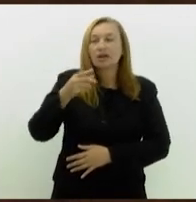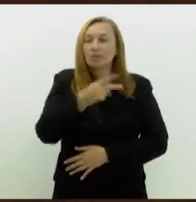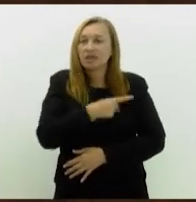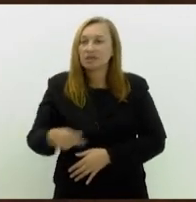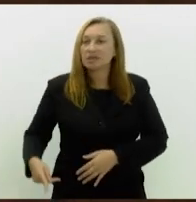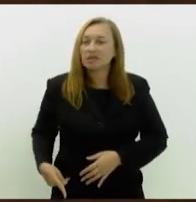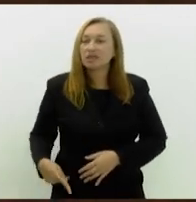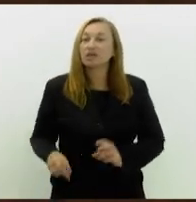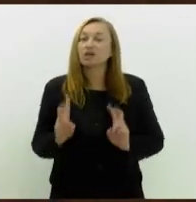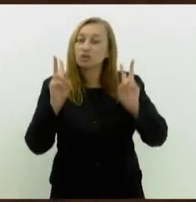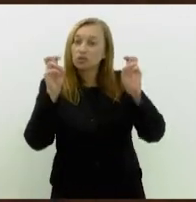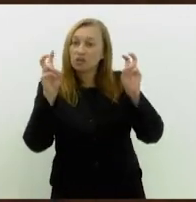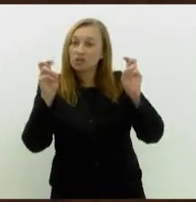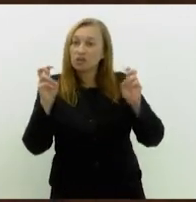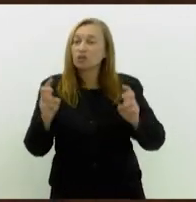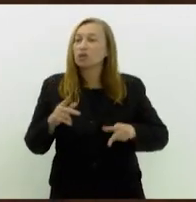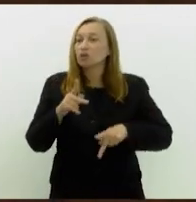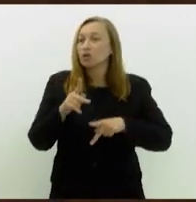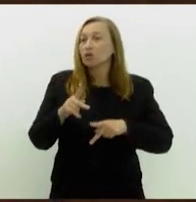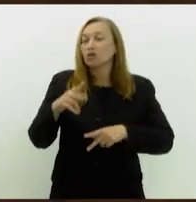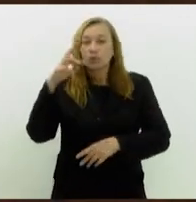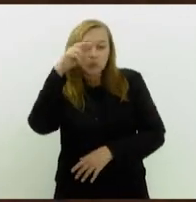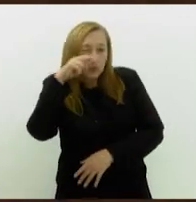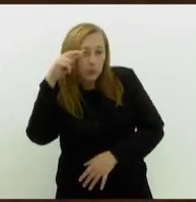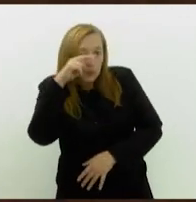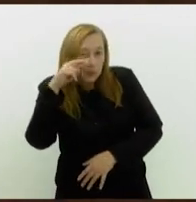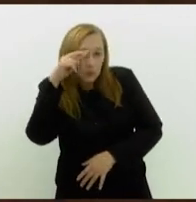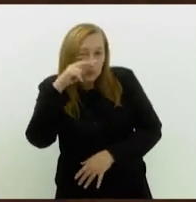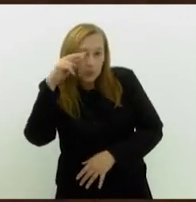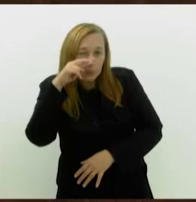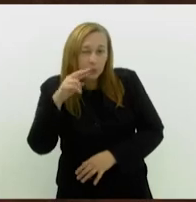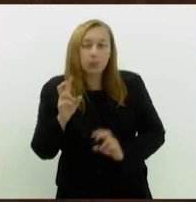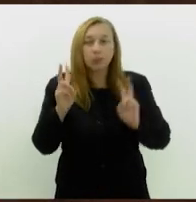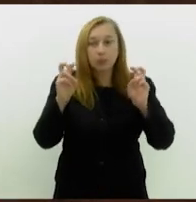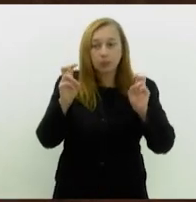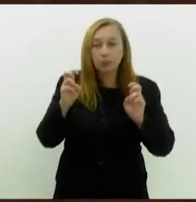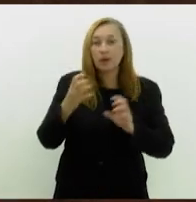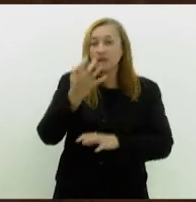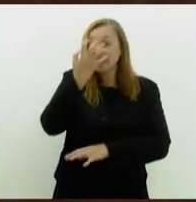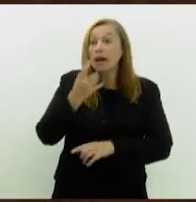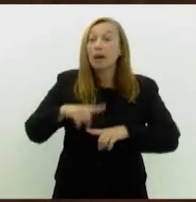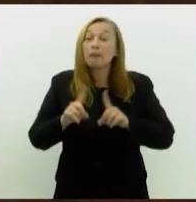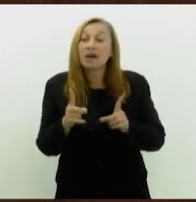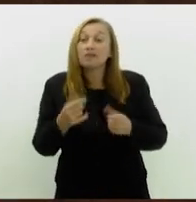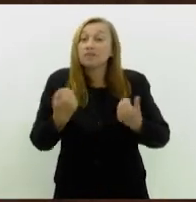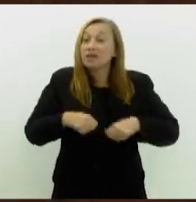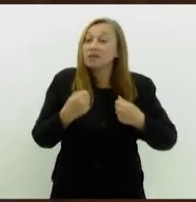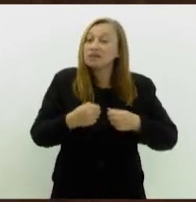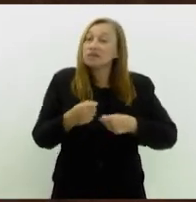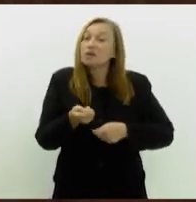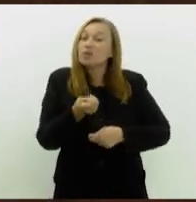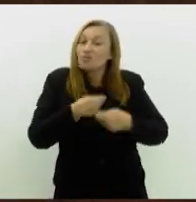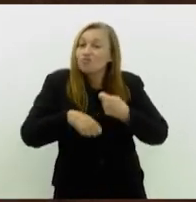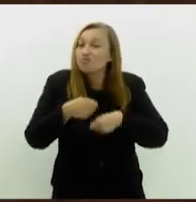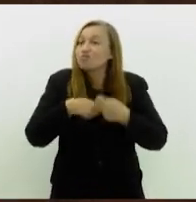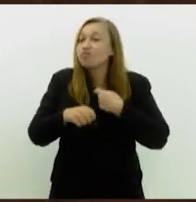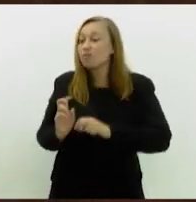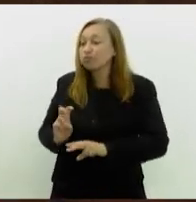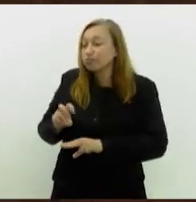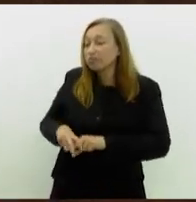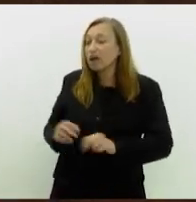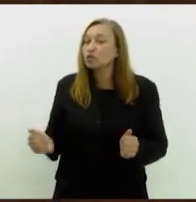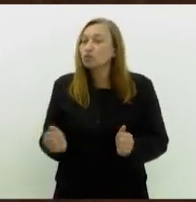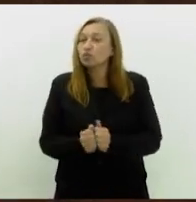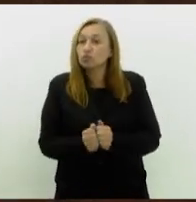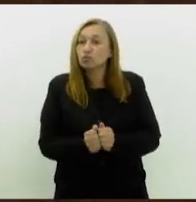Estado do ponto de vista fiscal é muito grave mas a gente precisa arrumar uma uma forma de negociar sentar junto